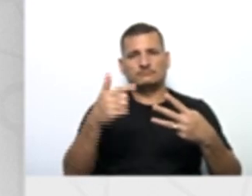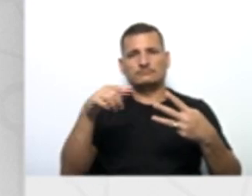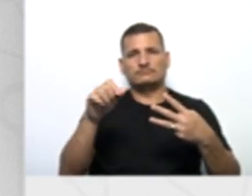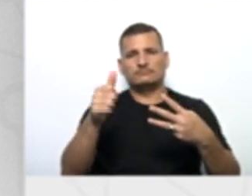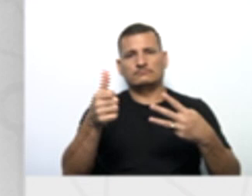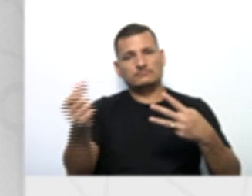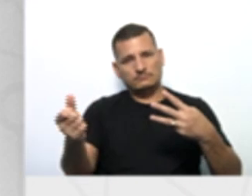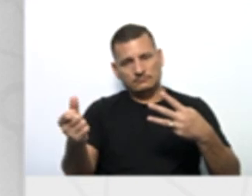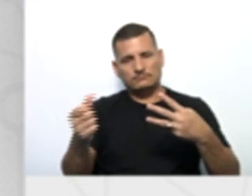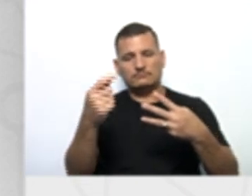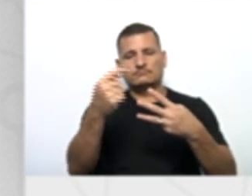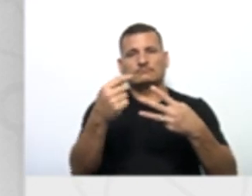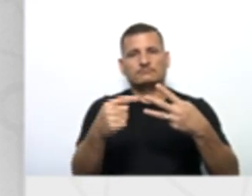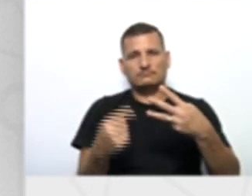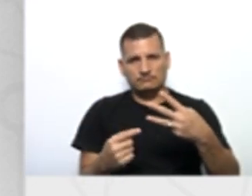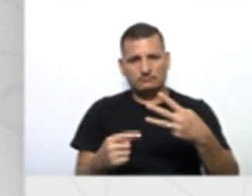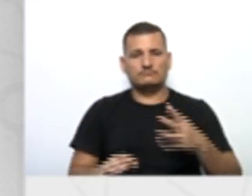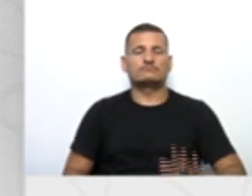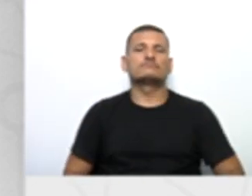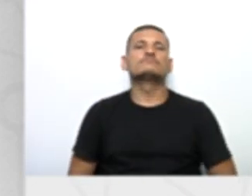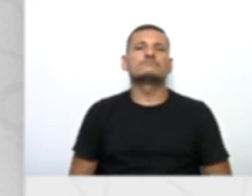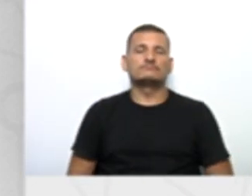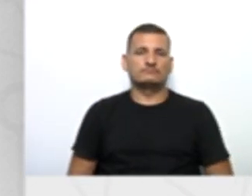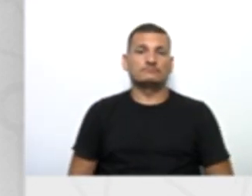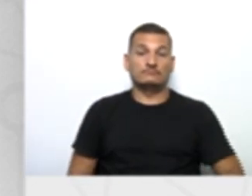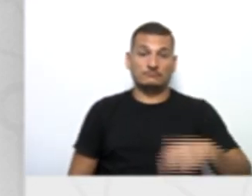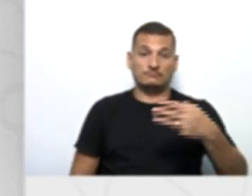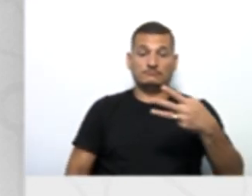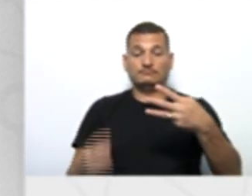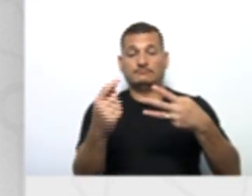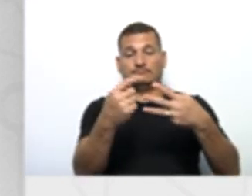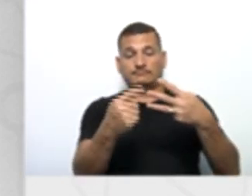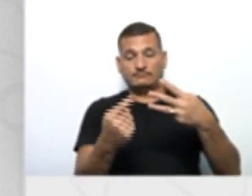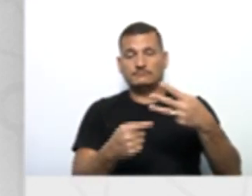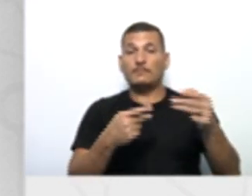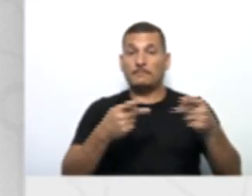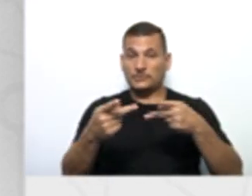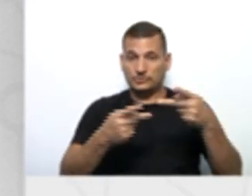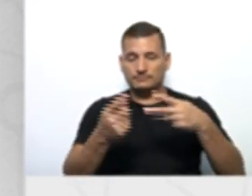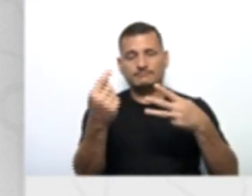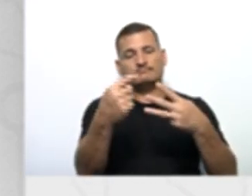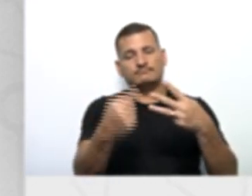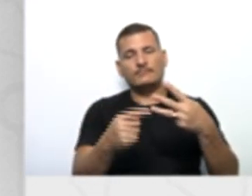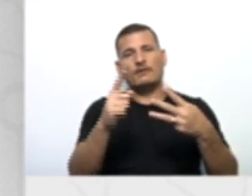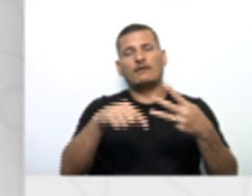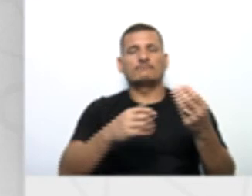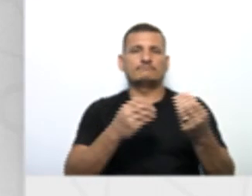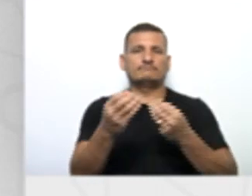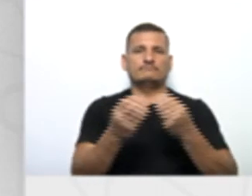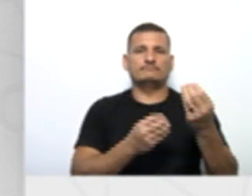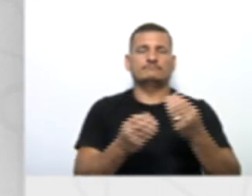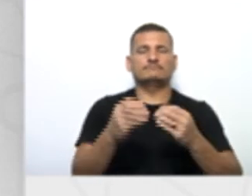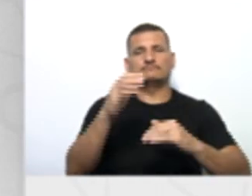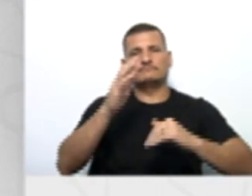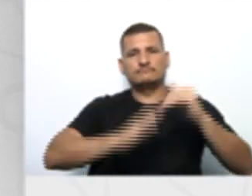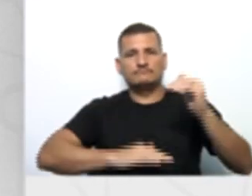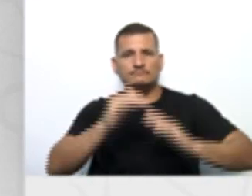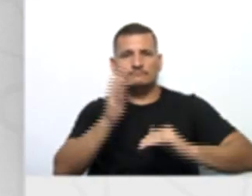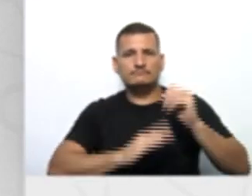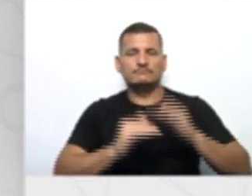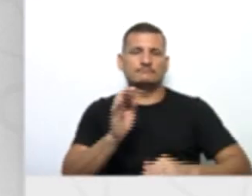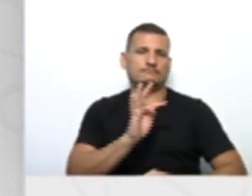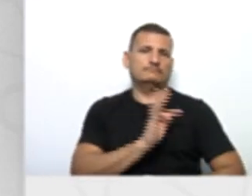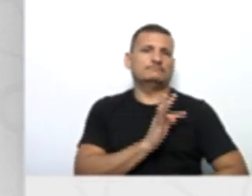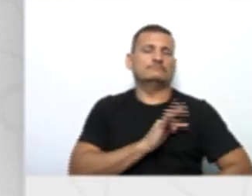420/2016. Muito bem, professor Cássio. Todos esses projetos, eles tratam da relação profissional do técnico de informática e das